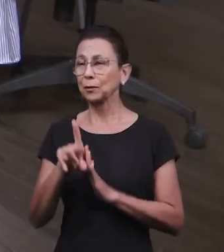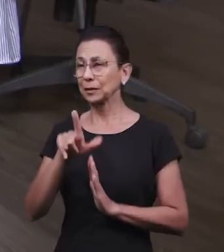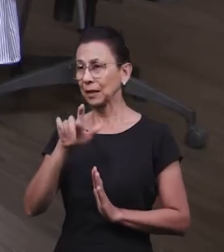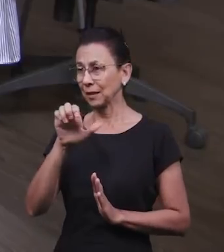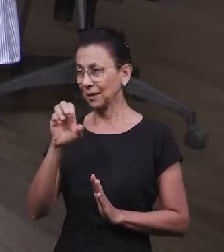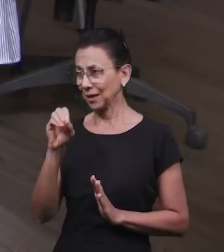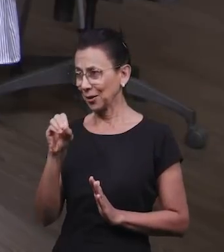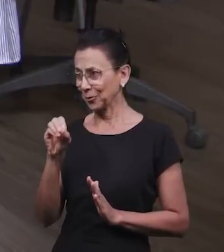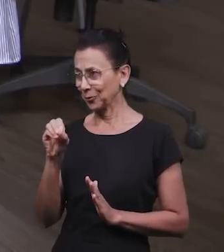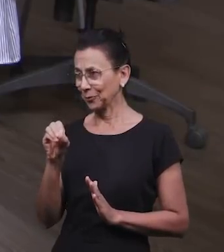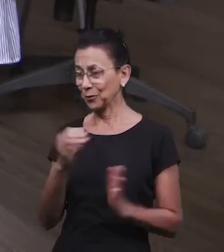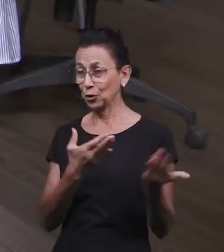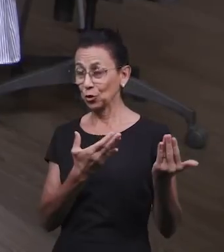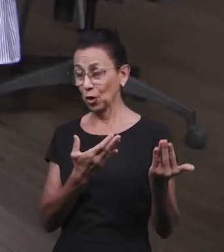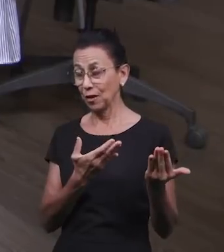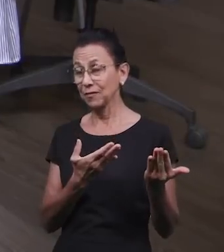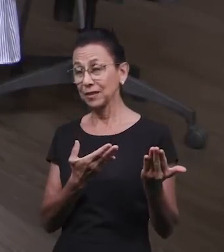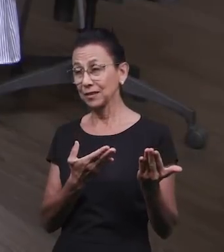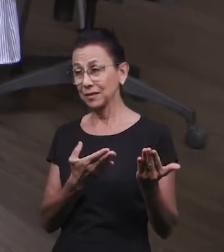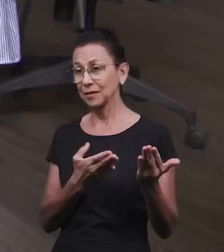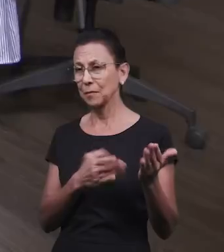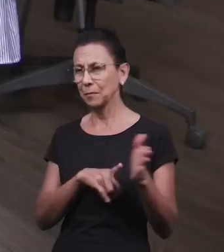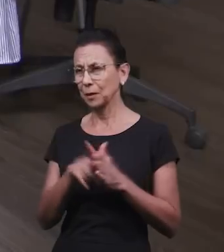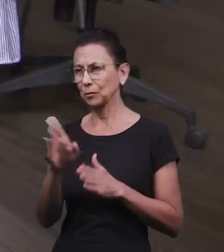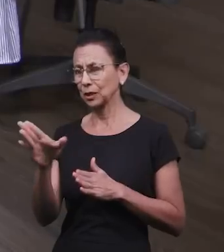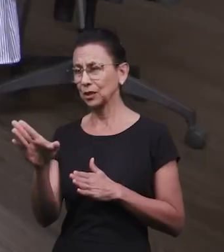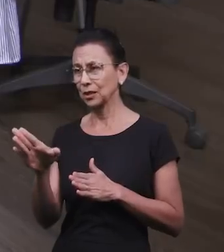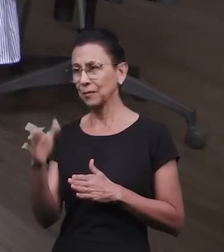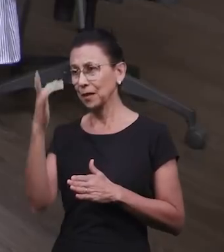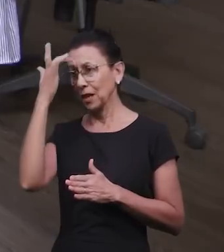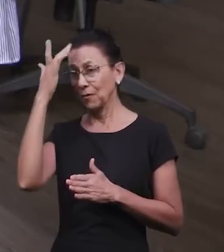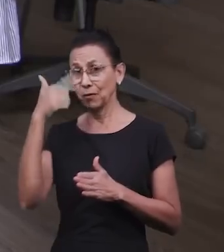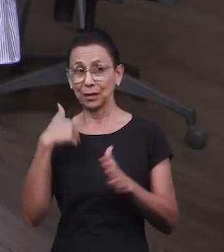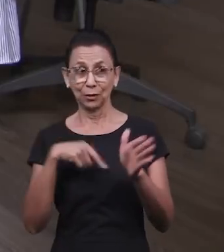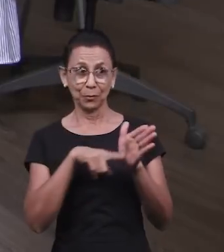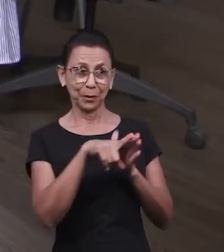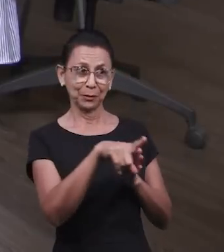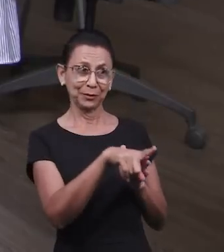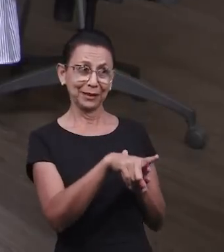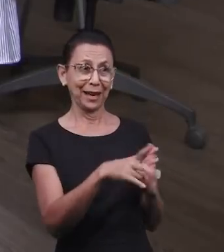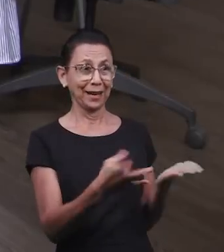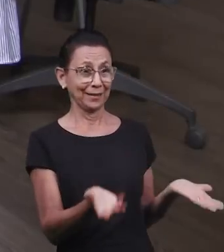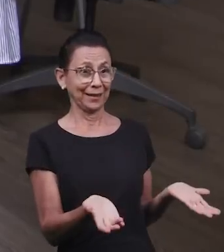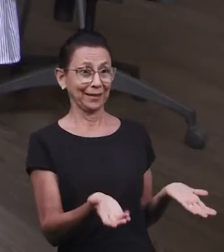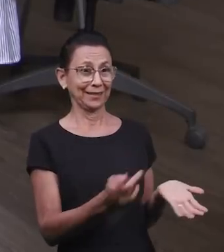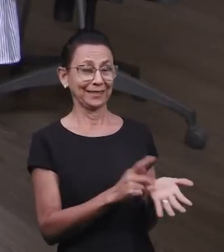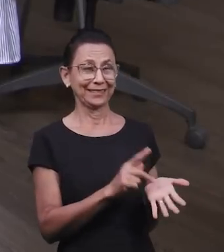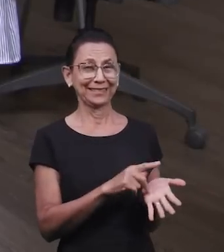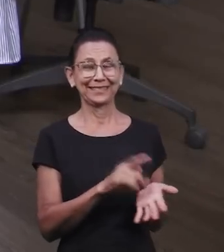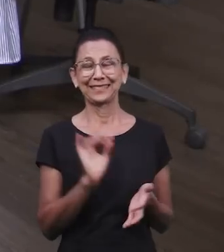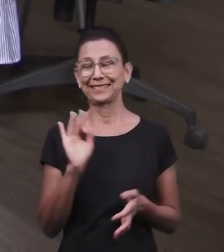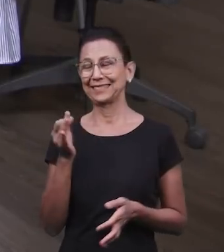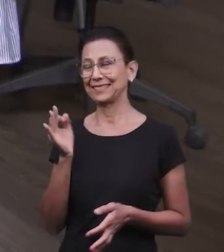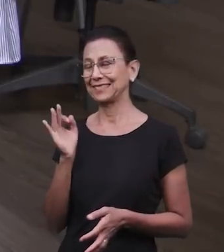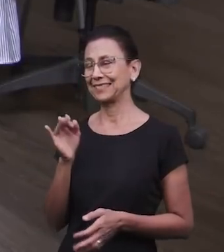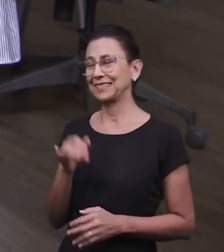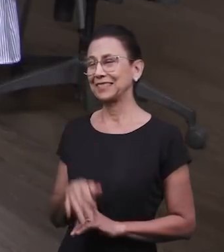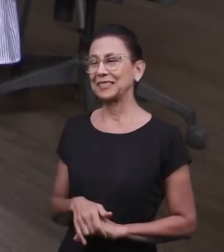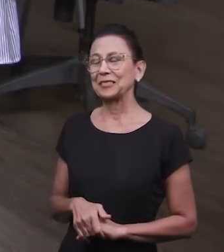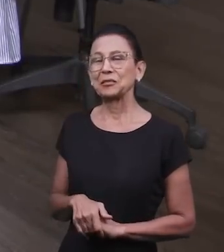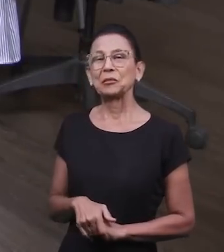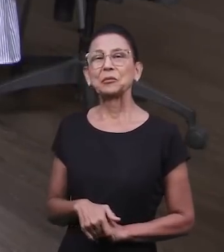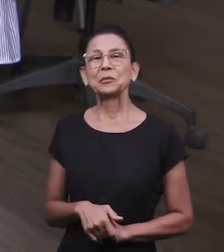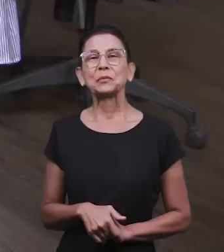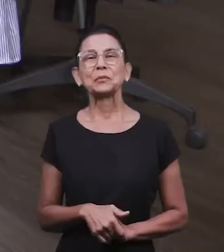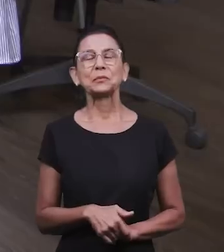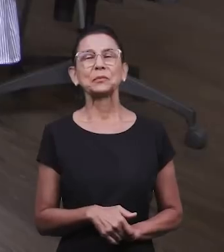minha. Né? É mais fácil eu te perguntar também, né? Tá certo. Mas olha só, e